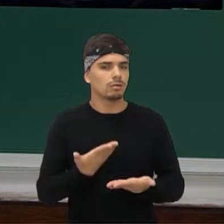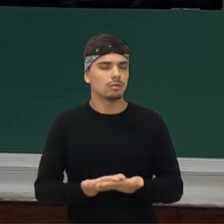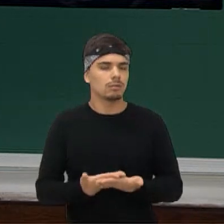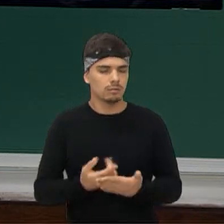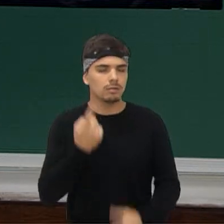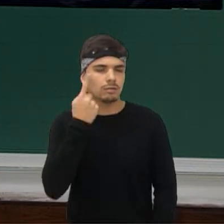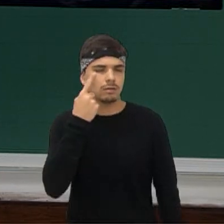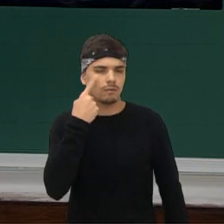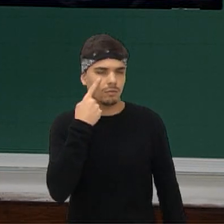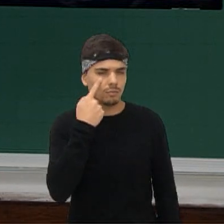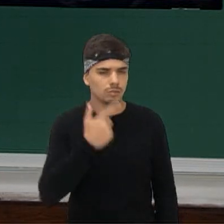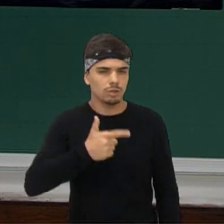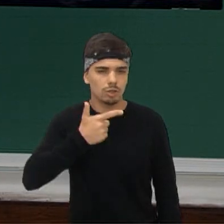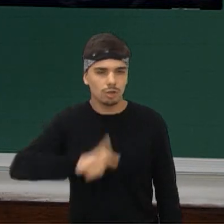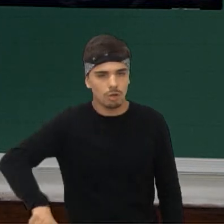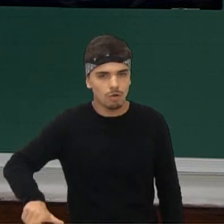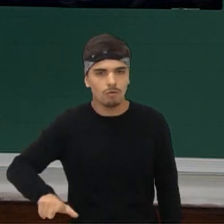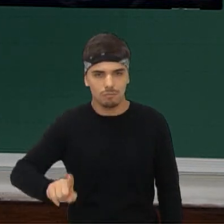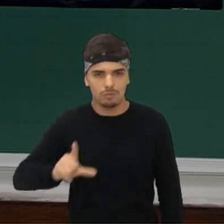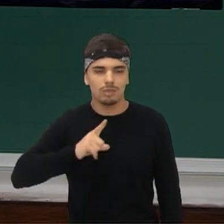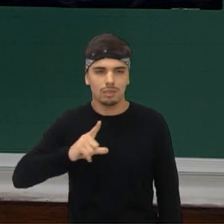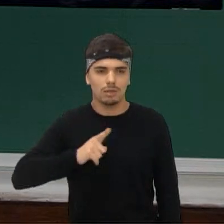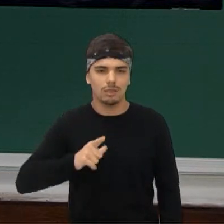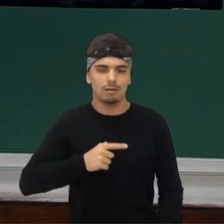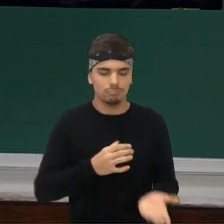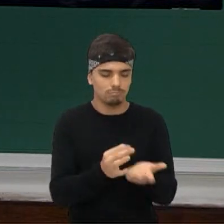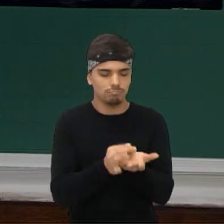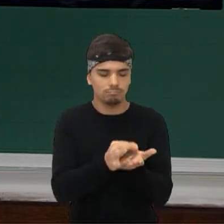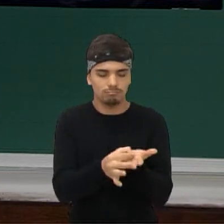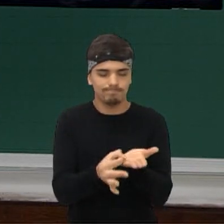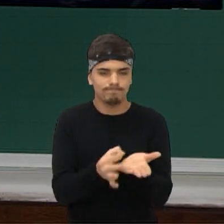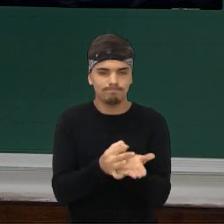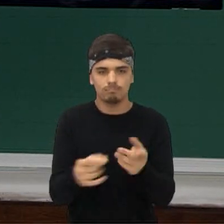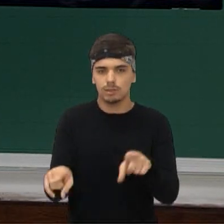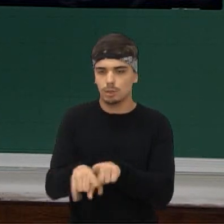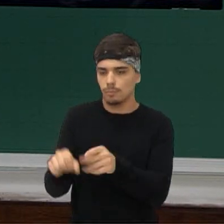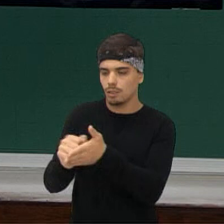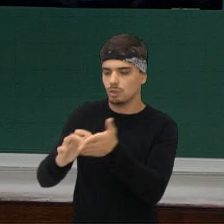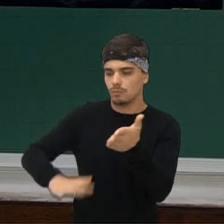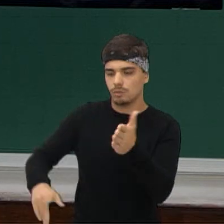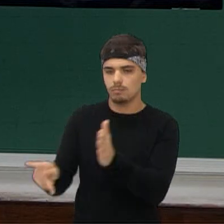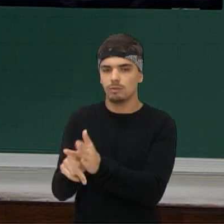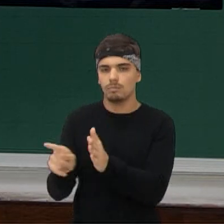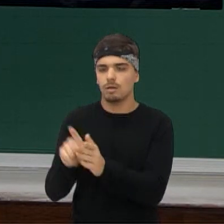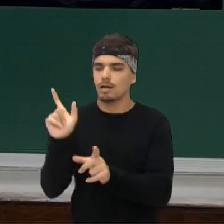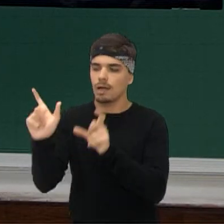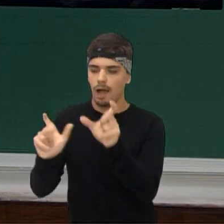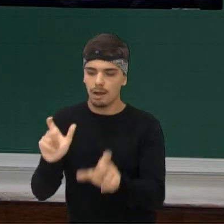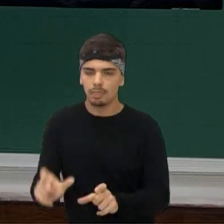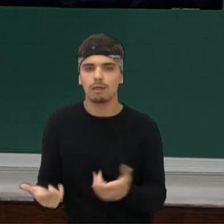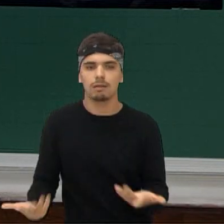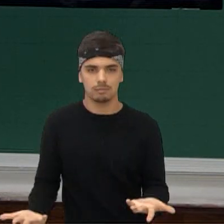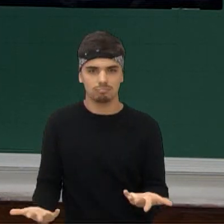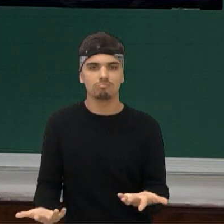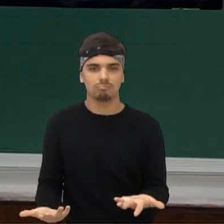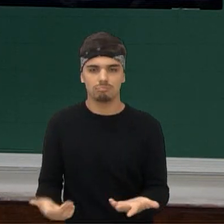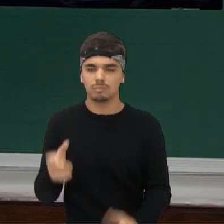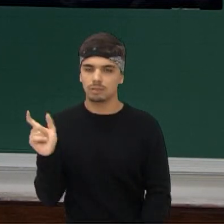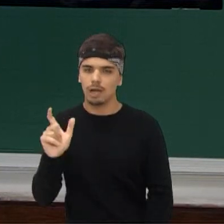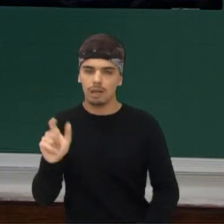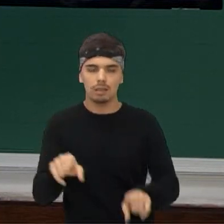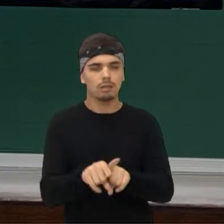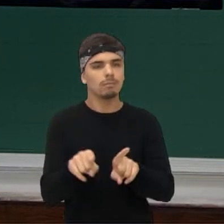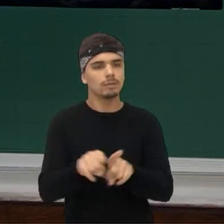veja que, novamente, a gente veio com moedas, com exercícios de cartas, né, que de